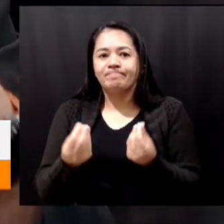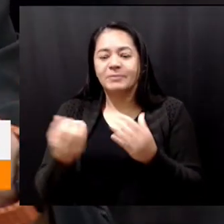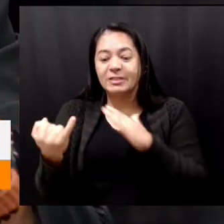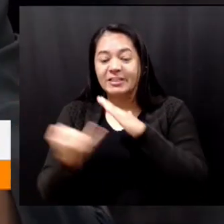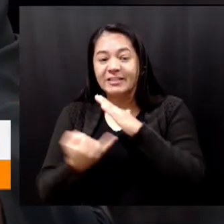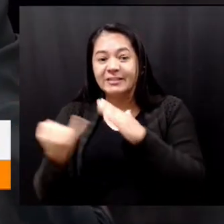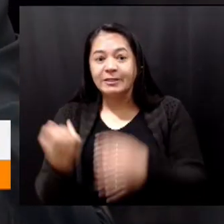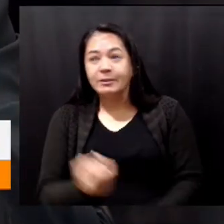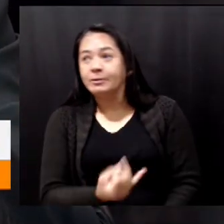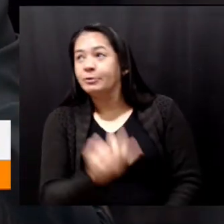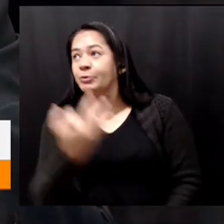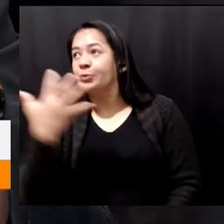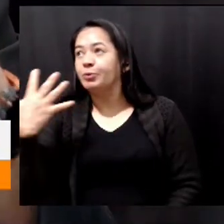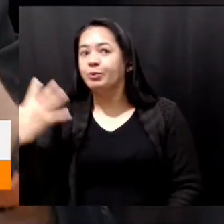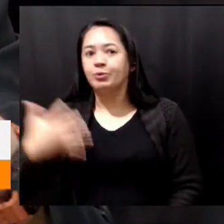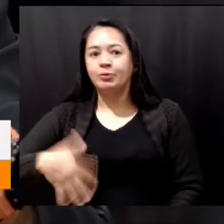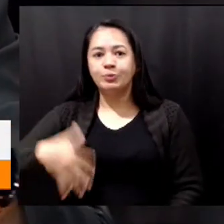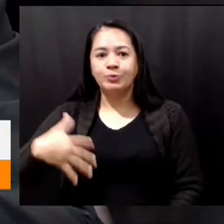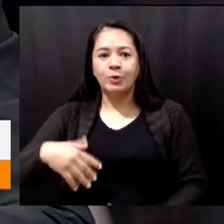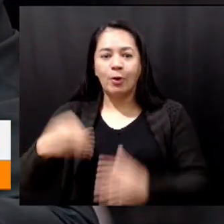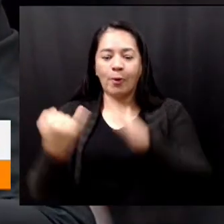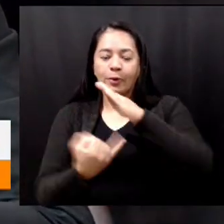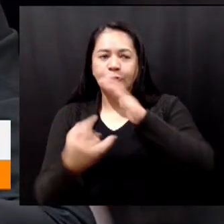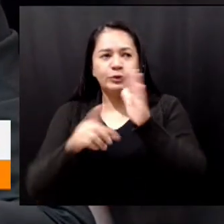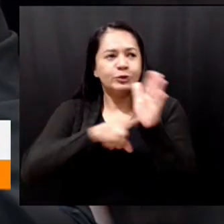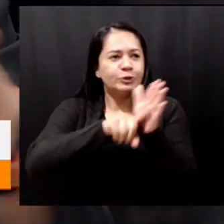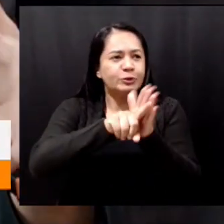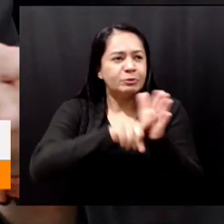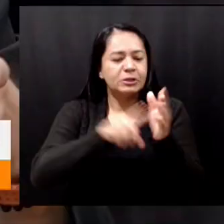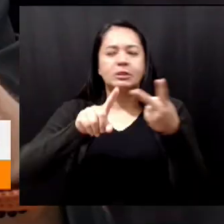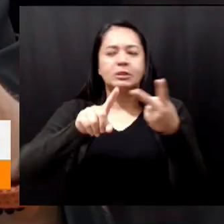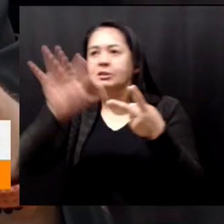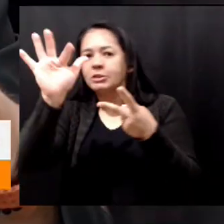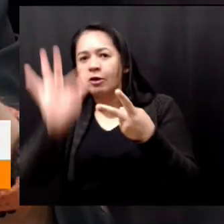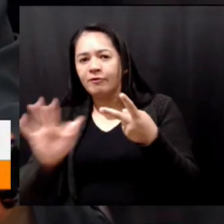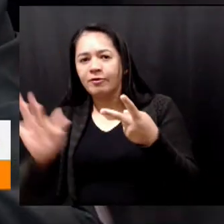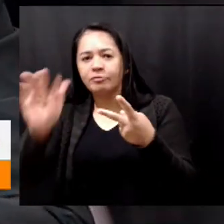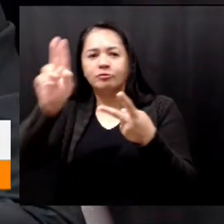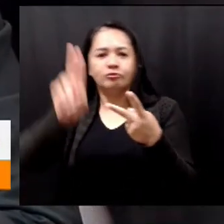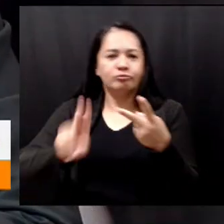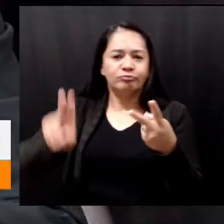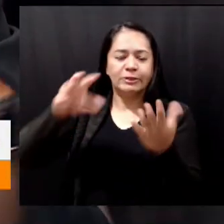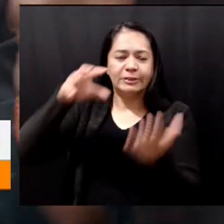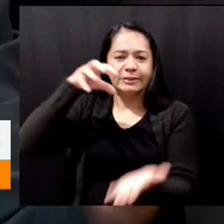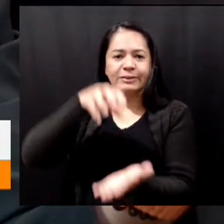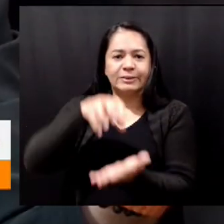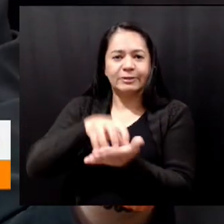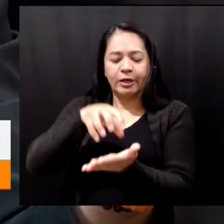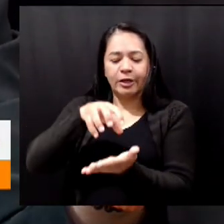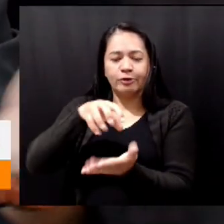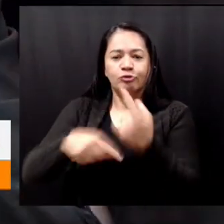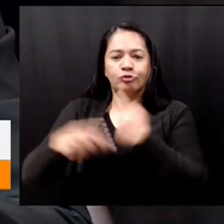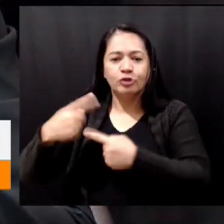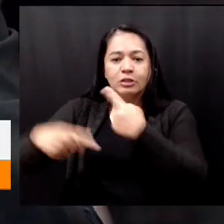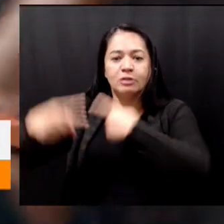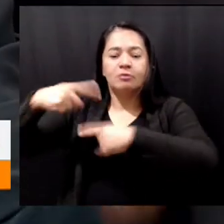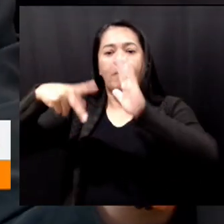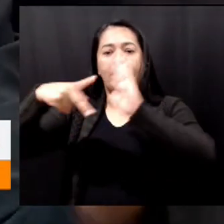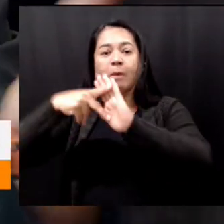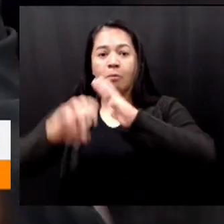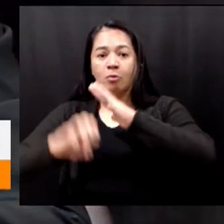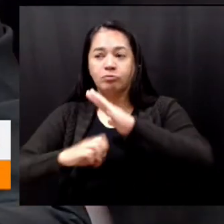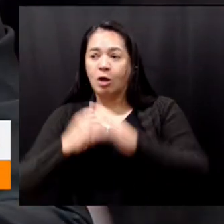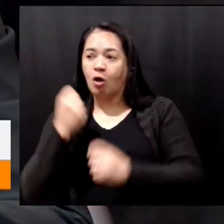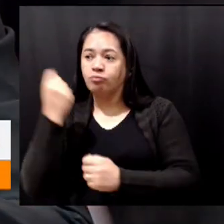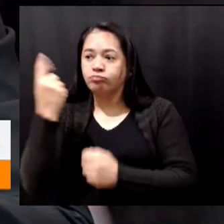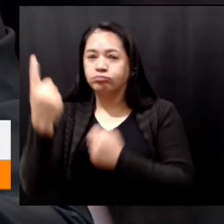e universidades e centros de desenvolvimento de empresas. Alguns deles se desdobraram em centros de